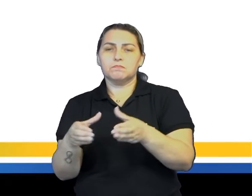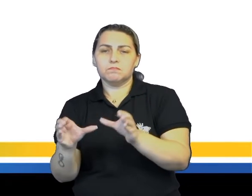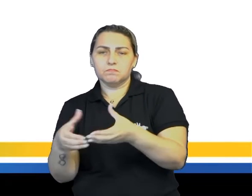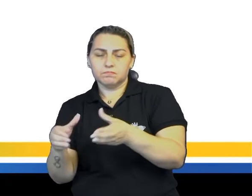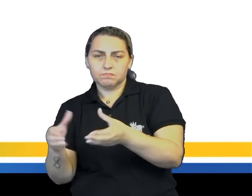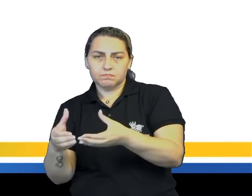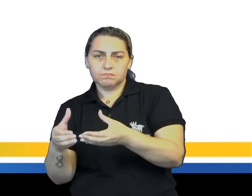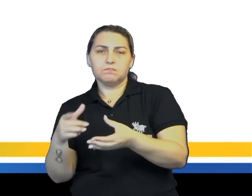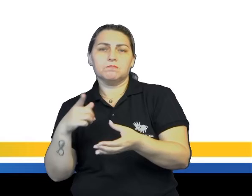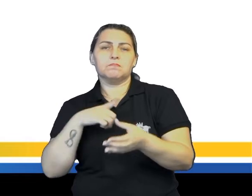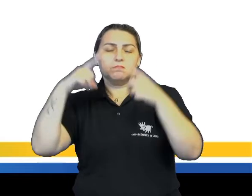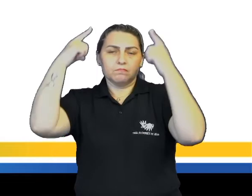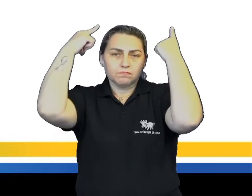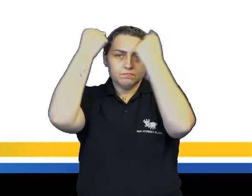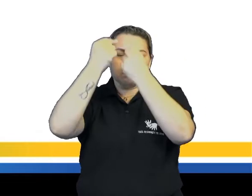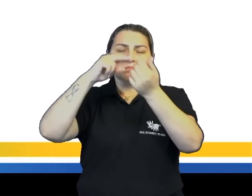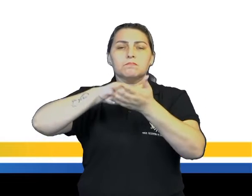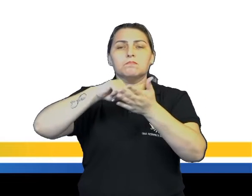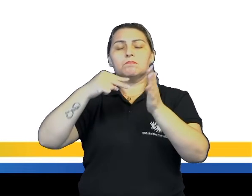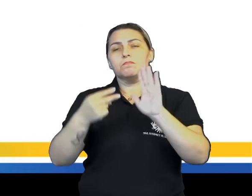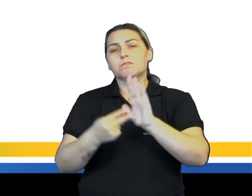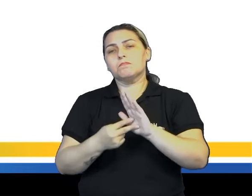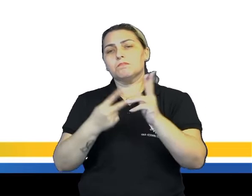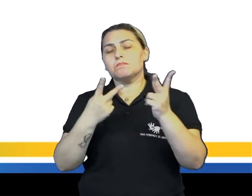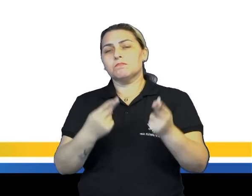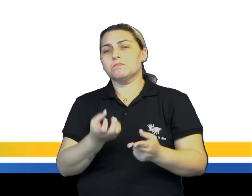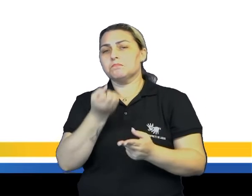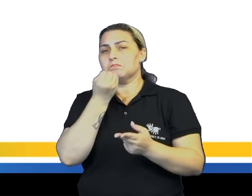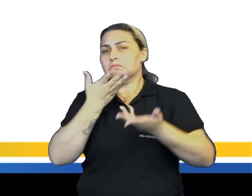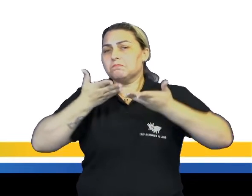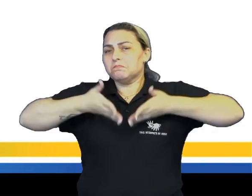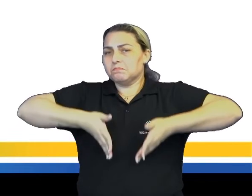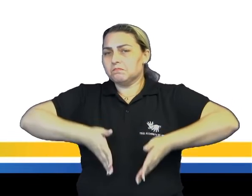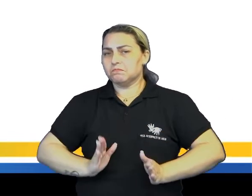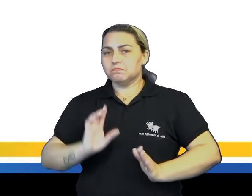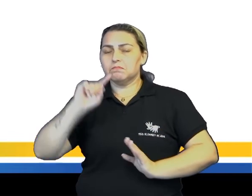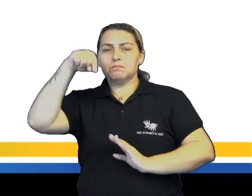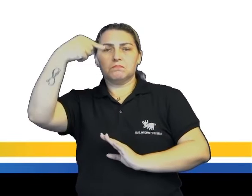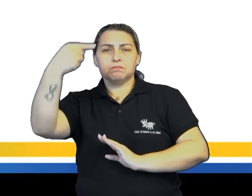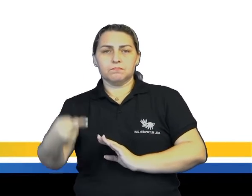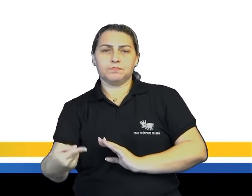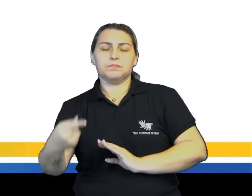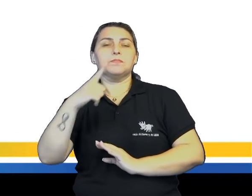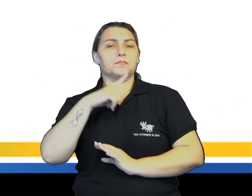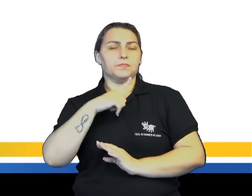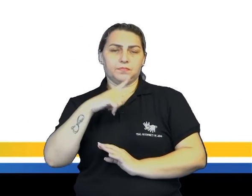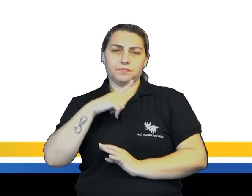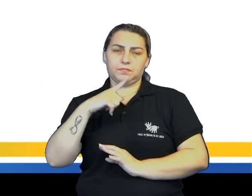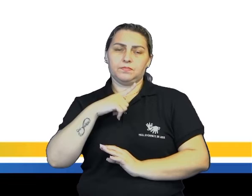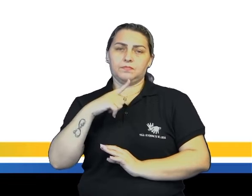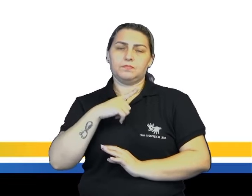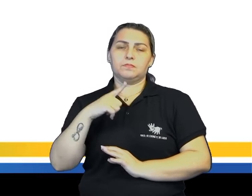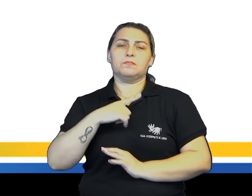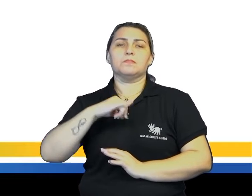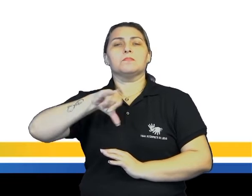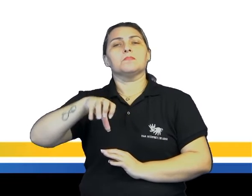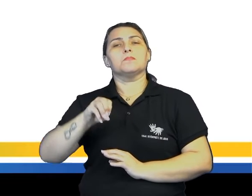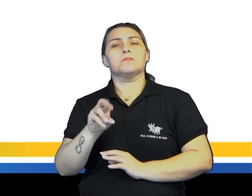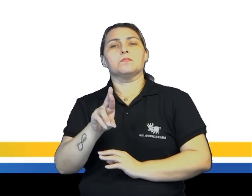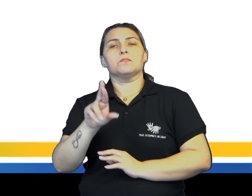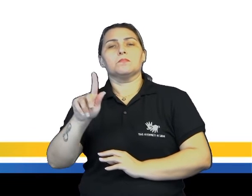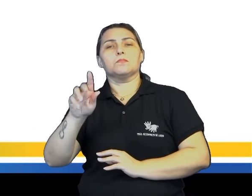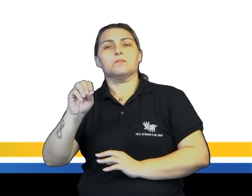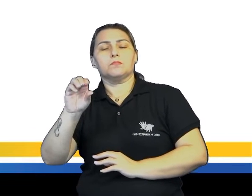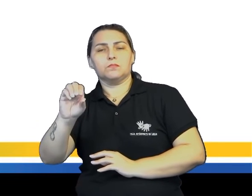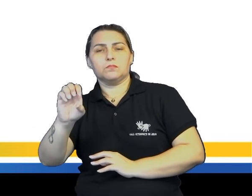eupátridas, termo grego que significava o mesmo que bem-nascido. Logo em seguida, havia os georgóis,